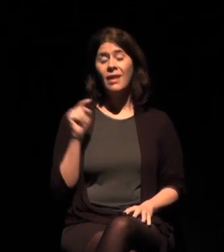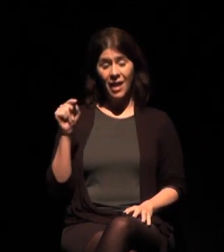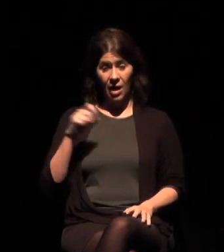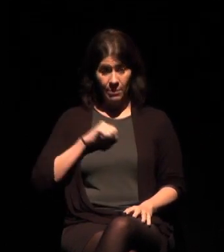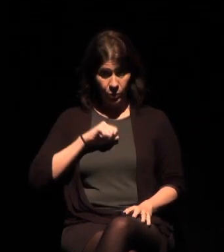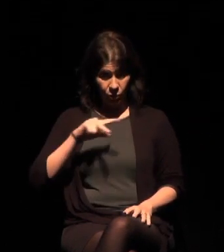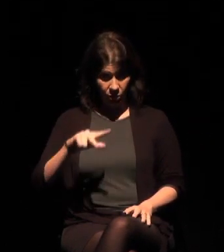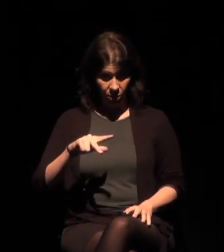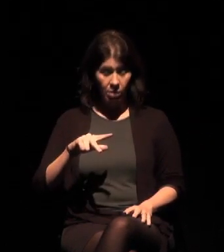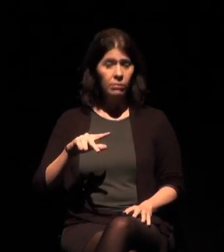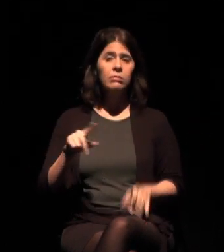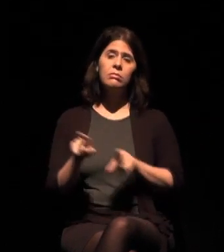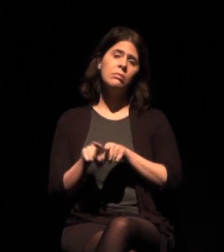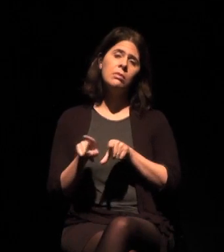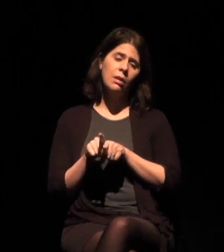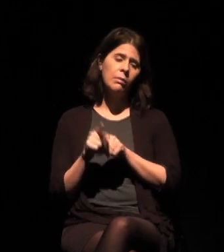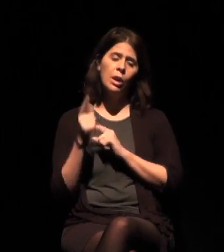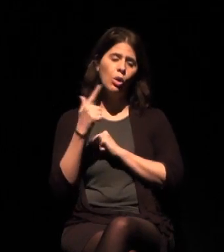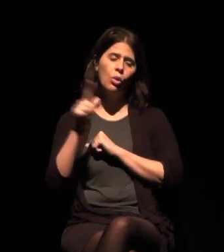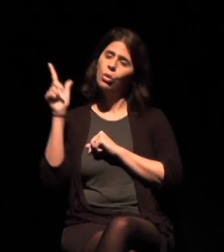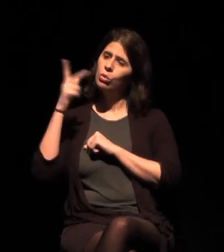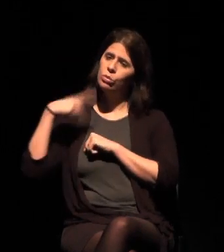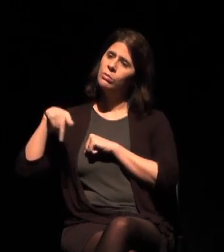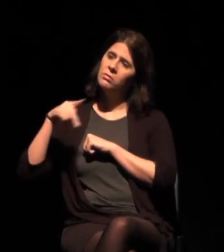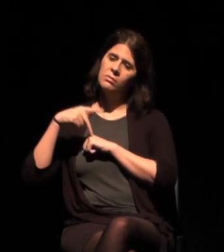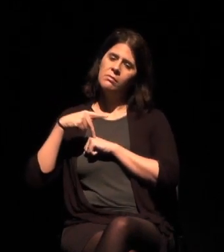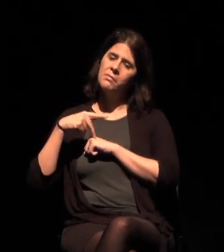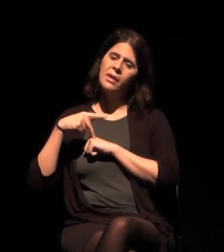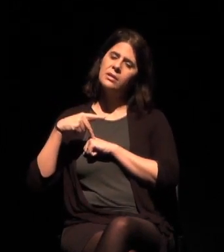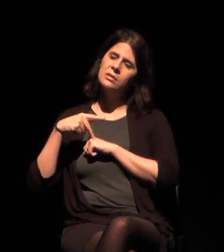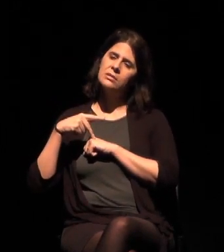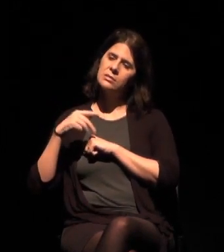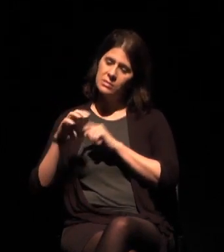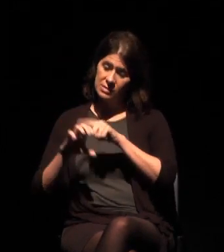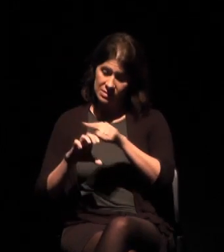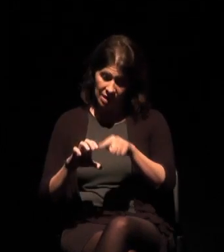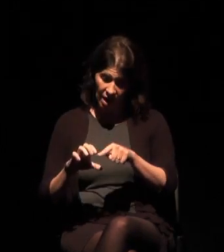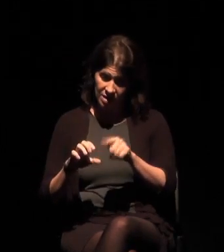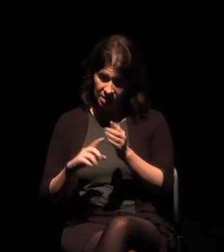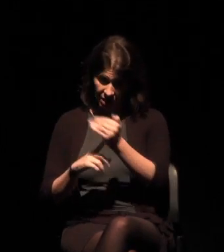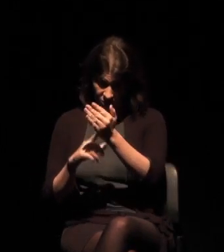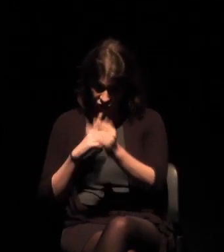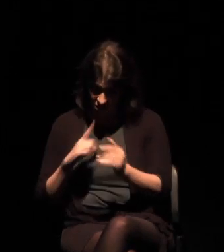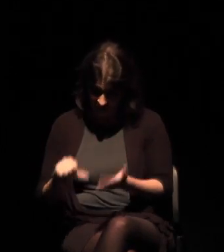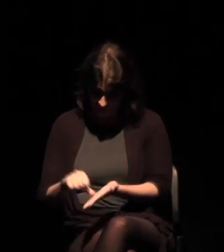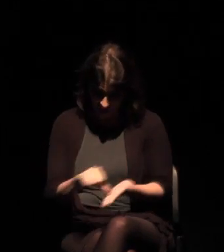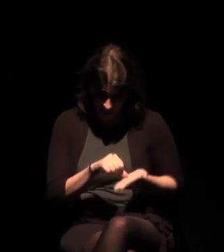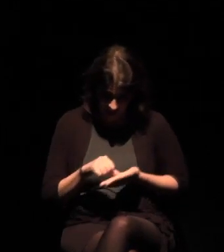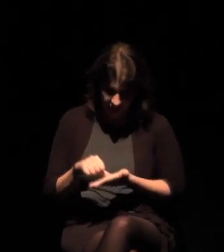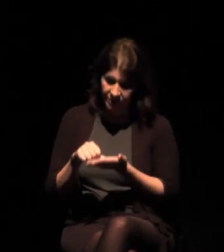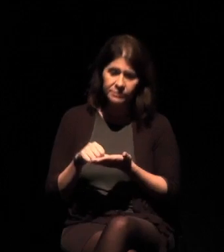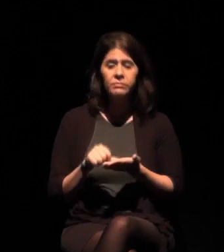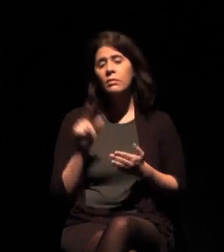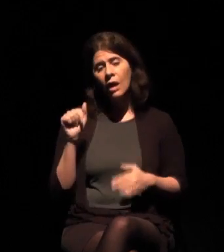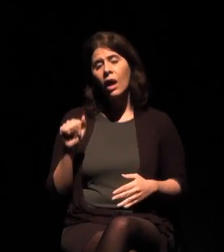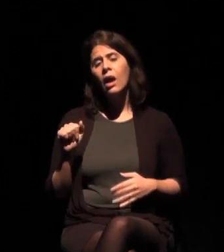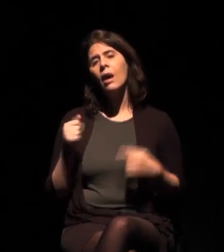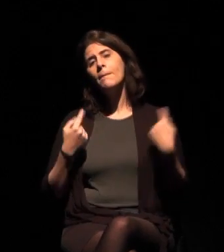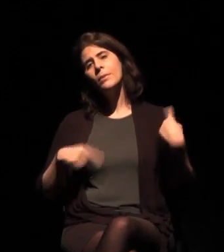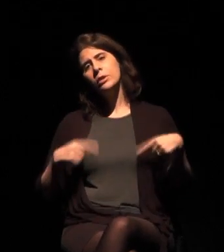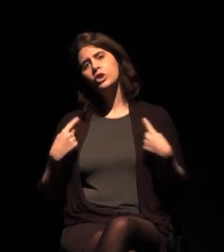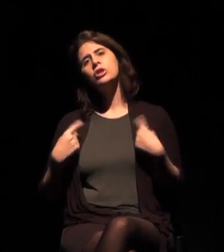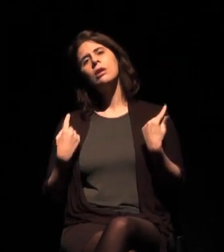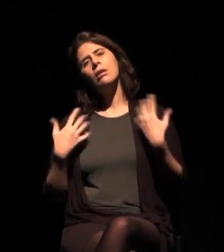como no resto dos países que têm parte desse tecnologias têm sido sobretudo uma política é integradora do